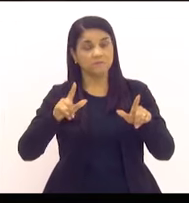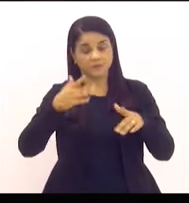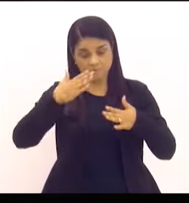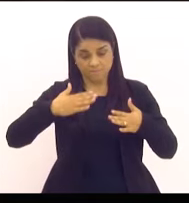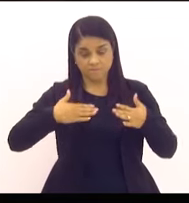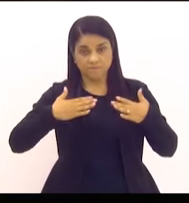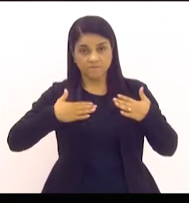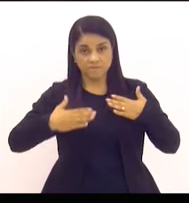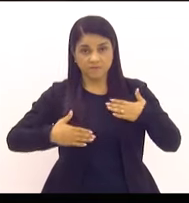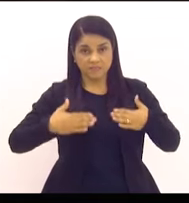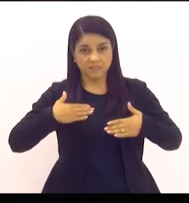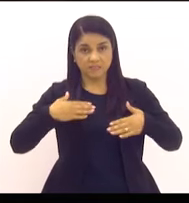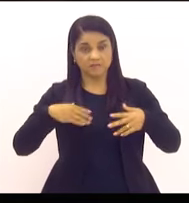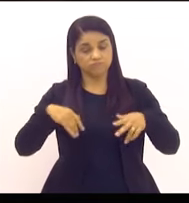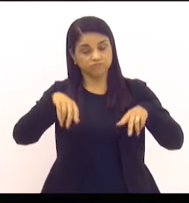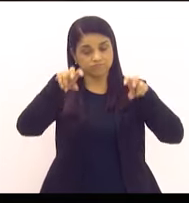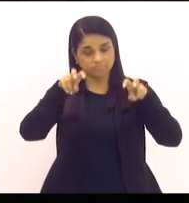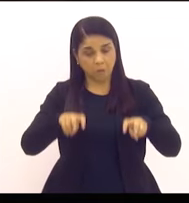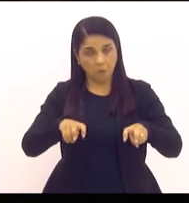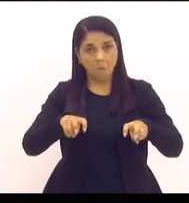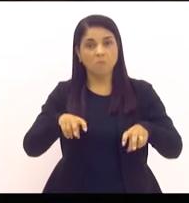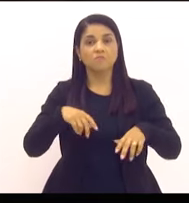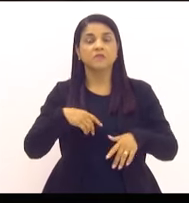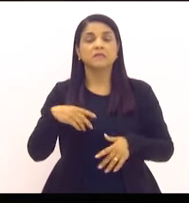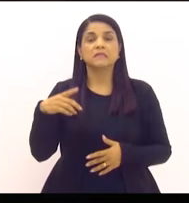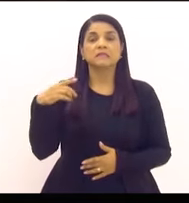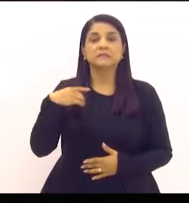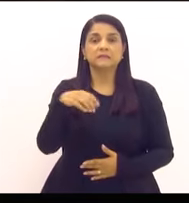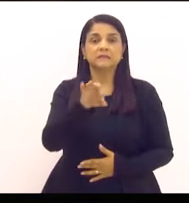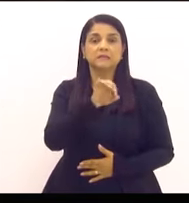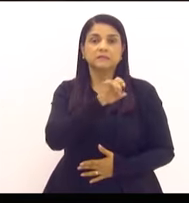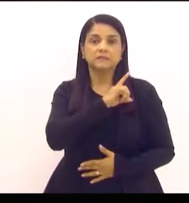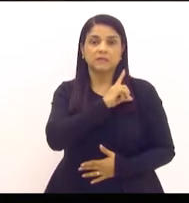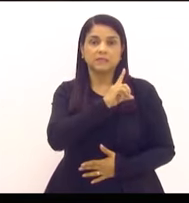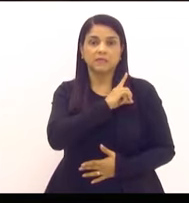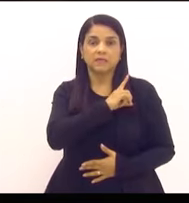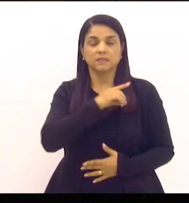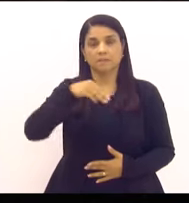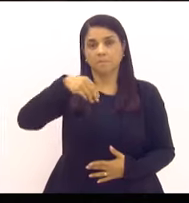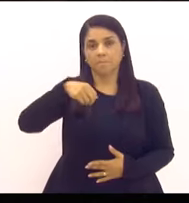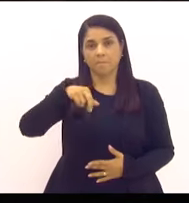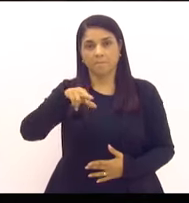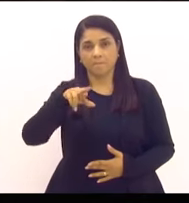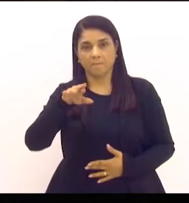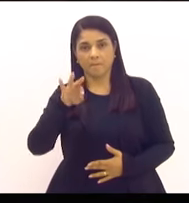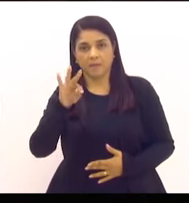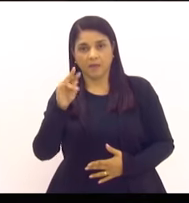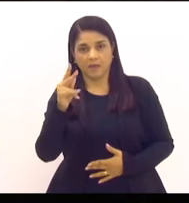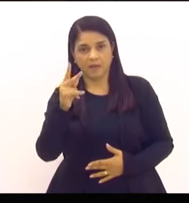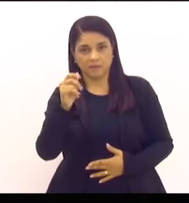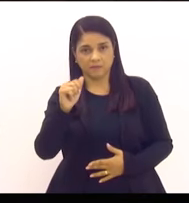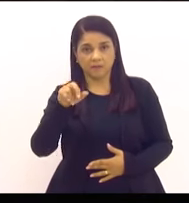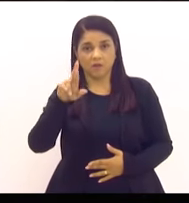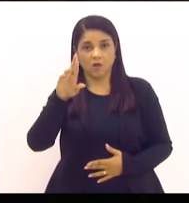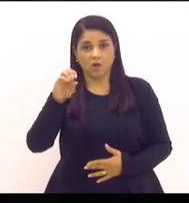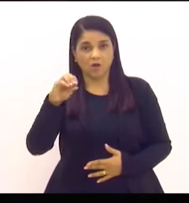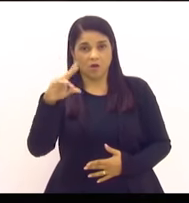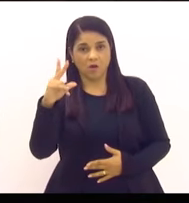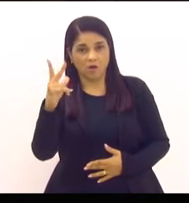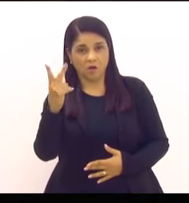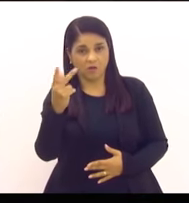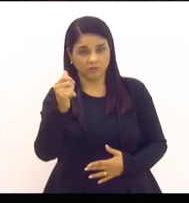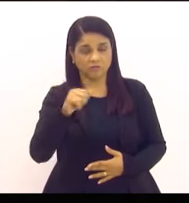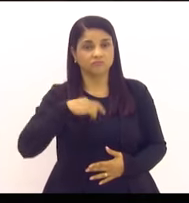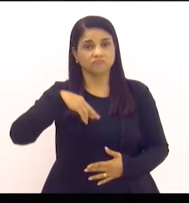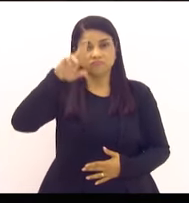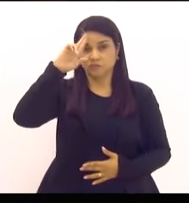física, da delegada deputada Marta Rocha, que já foi chefe da Polícia Civil. Me orgulho